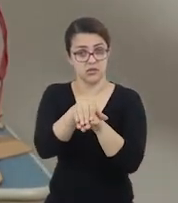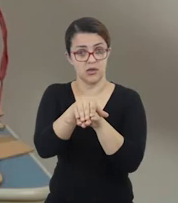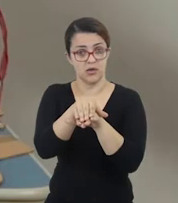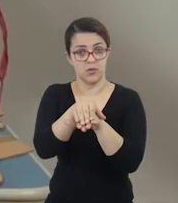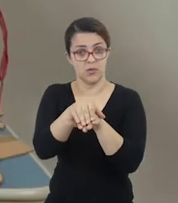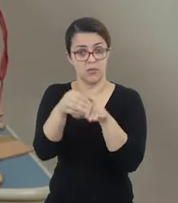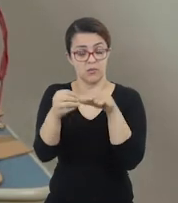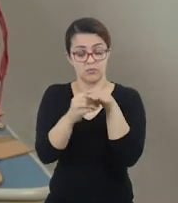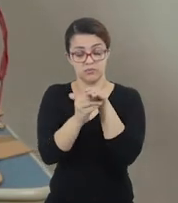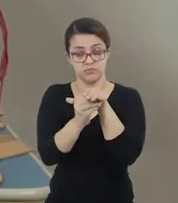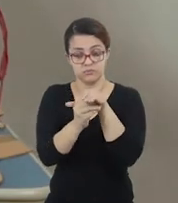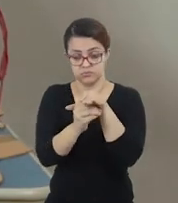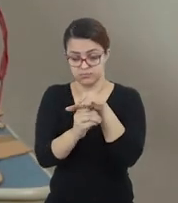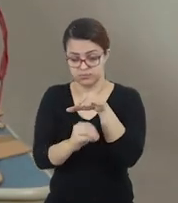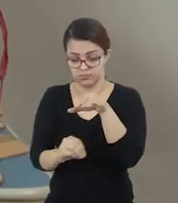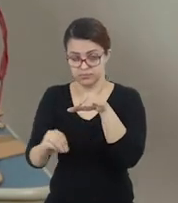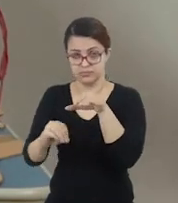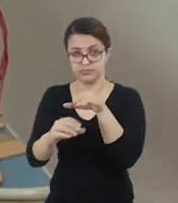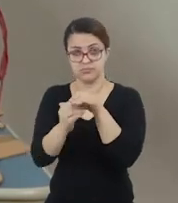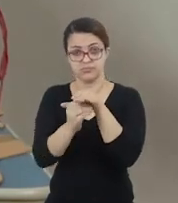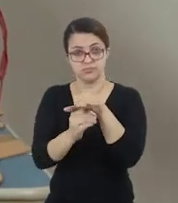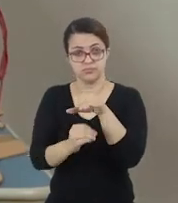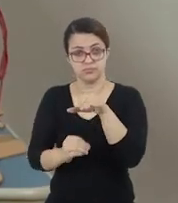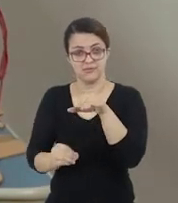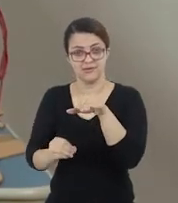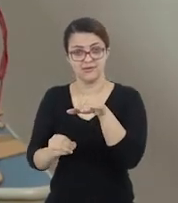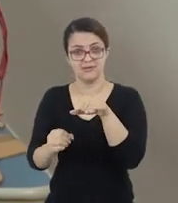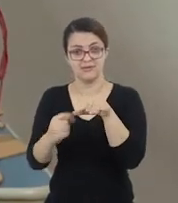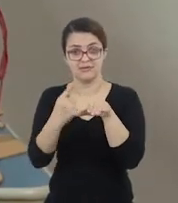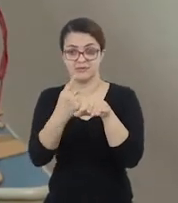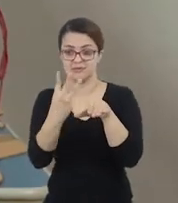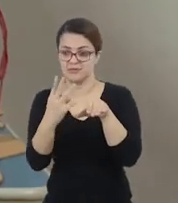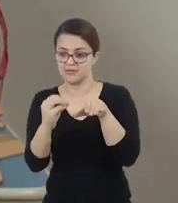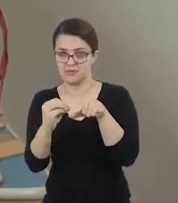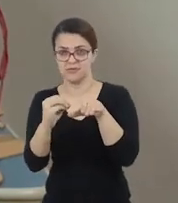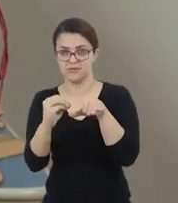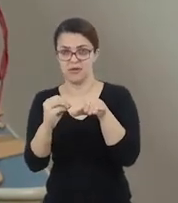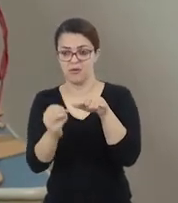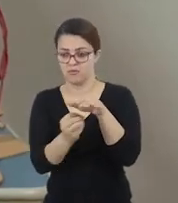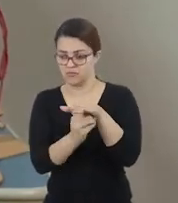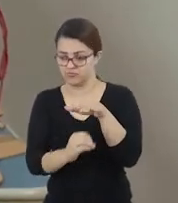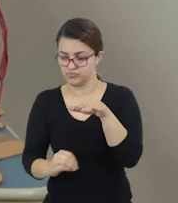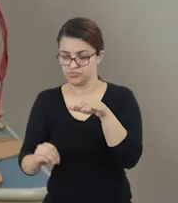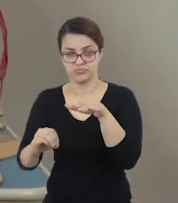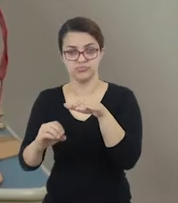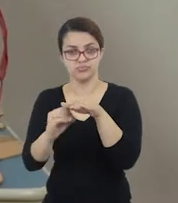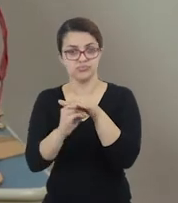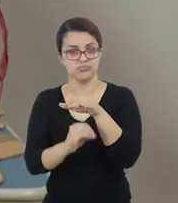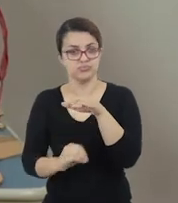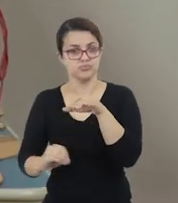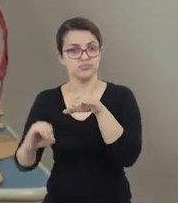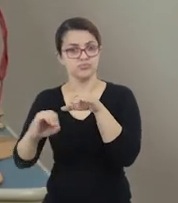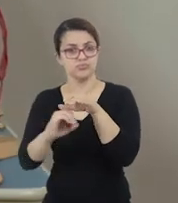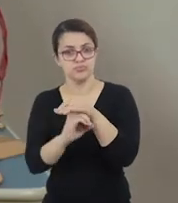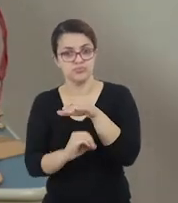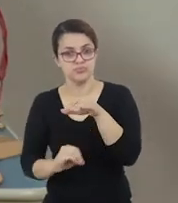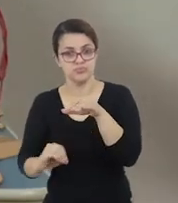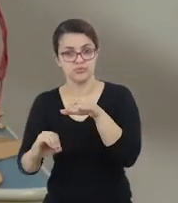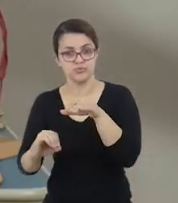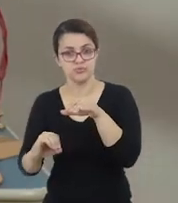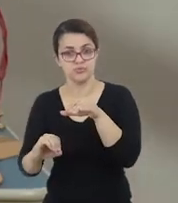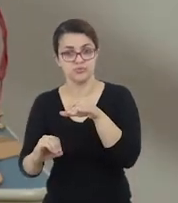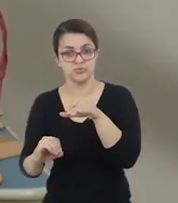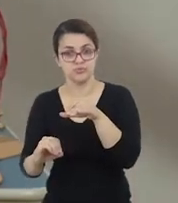os ovinhos, ela coloca em média 130 ovinhos, né? E o sexo do bebê,